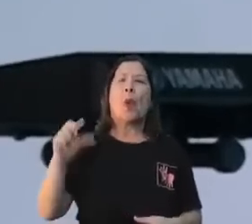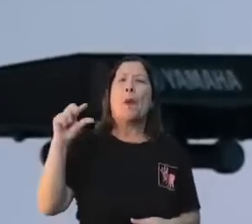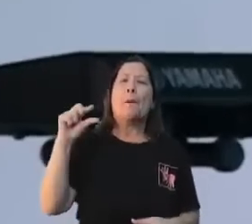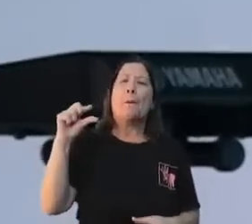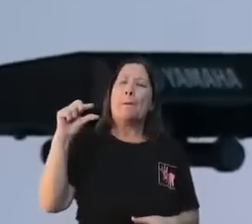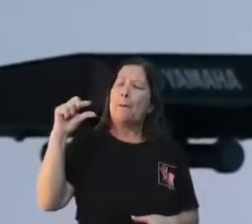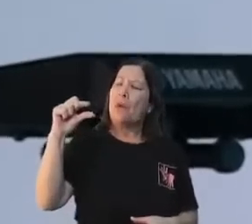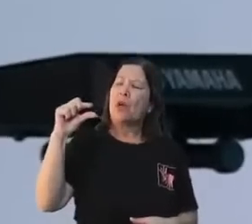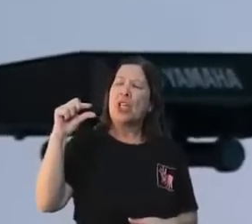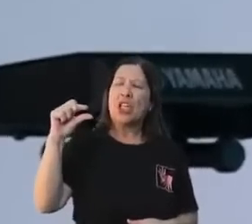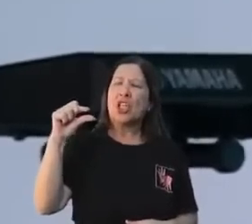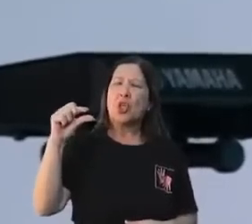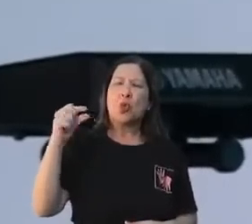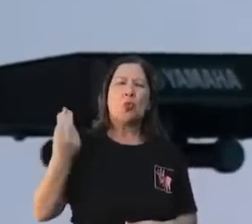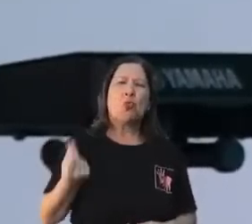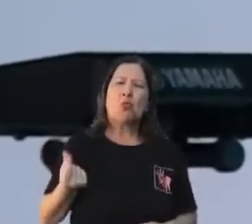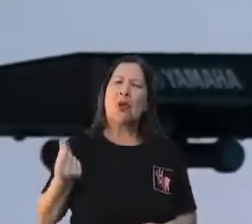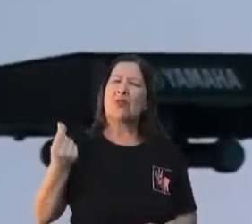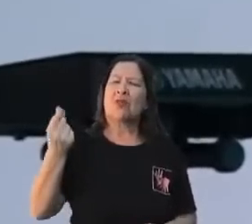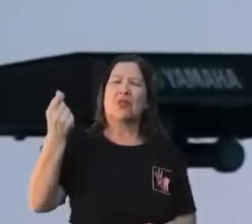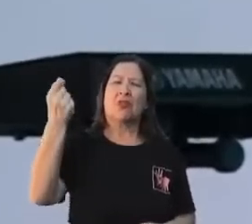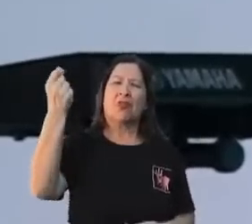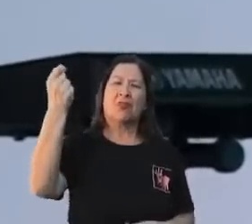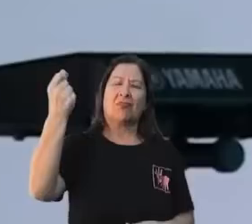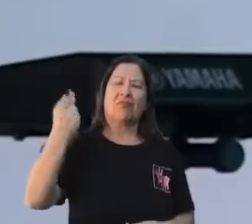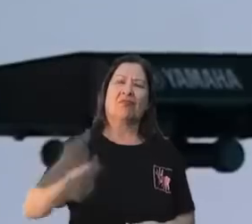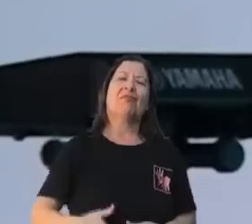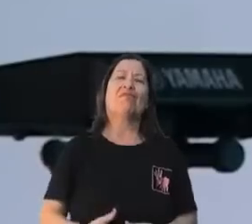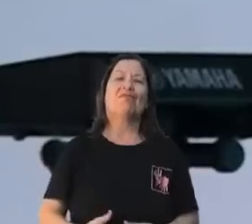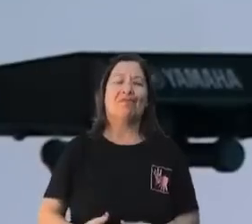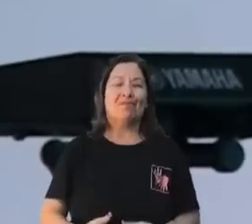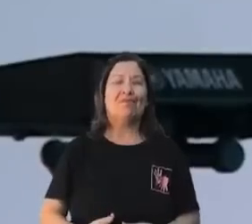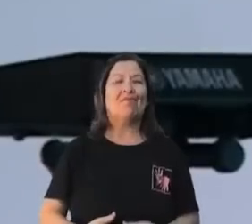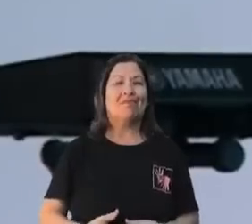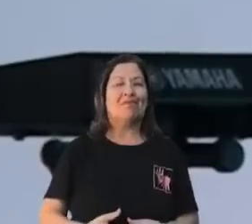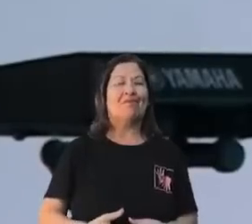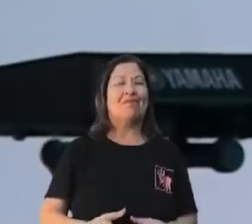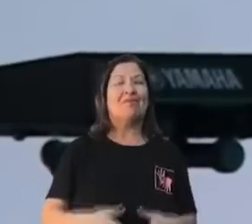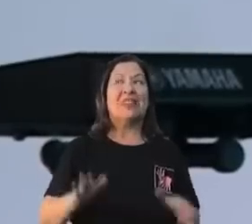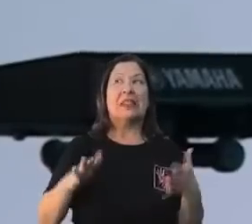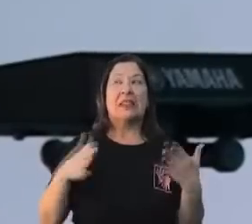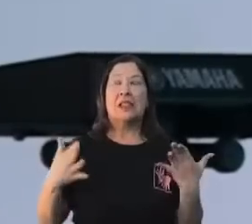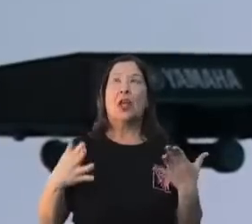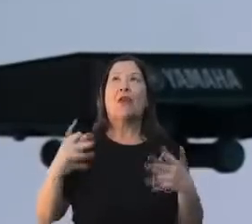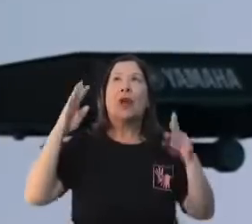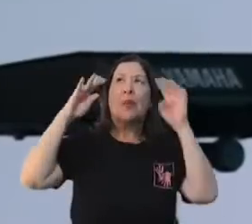serviço. Cada gota do perfume valia um dia de trabalho.